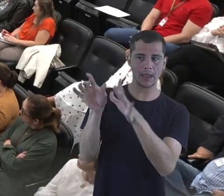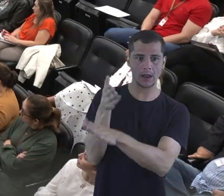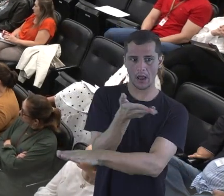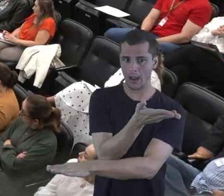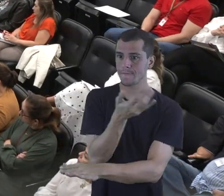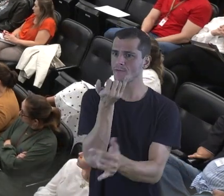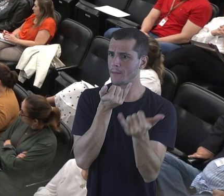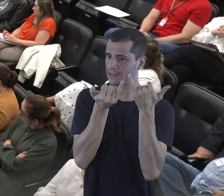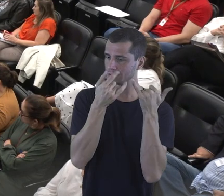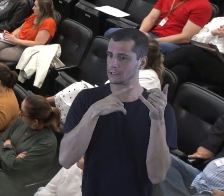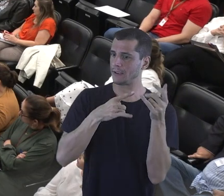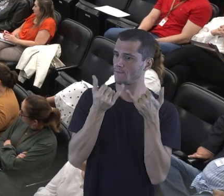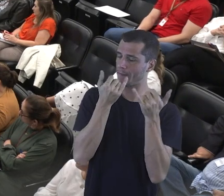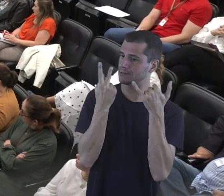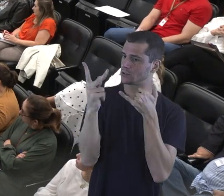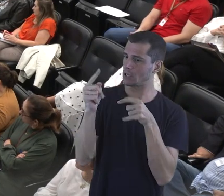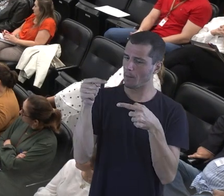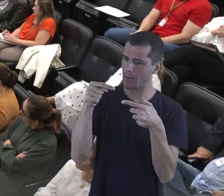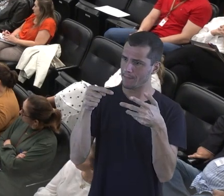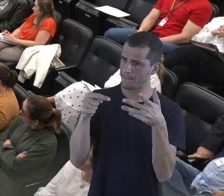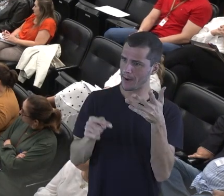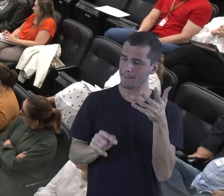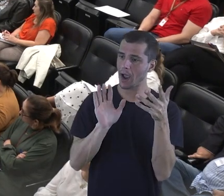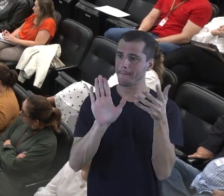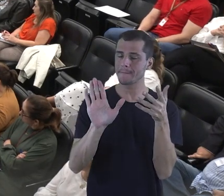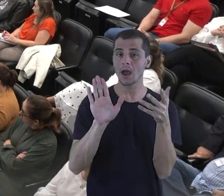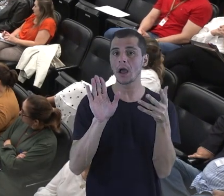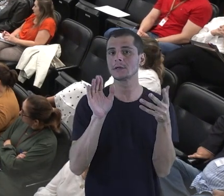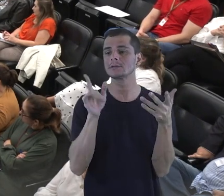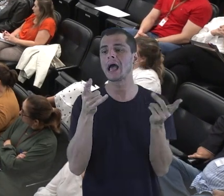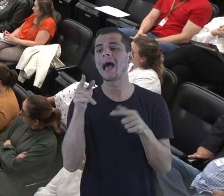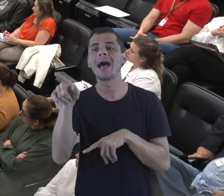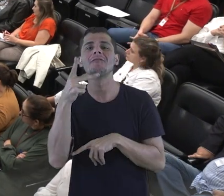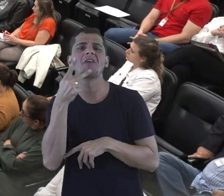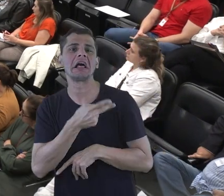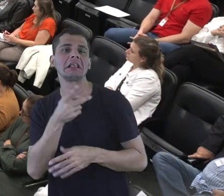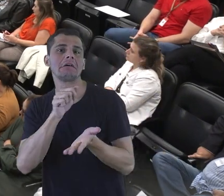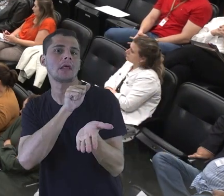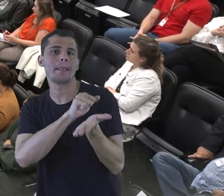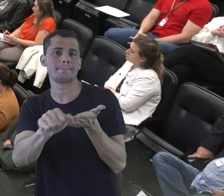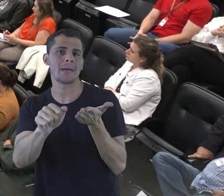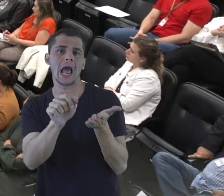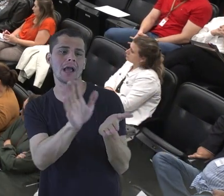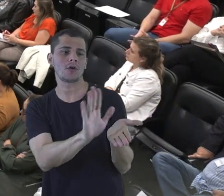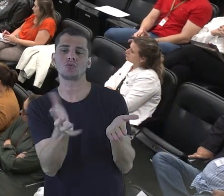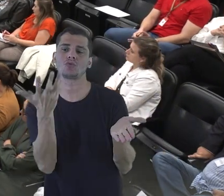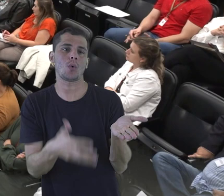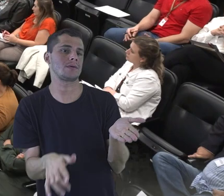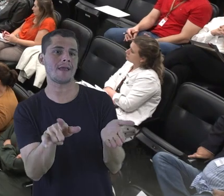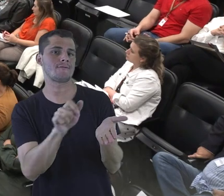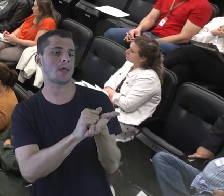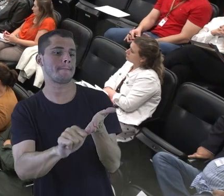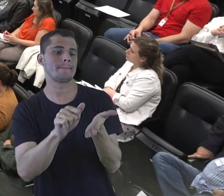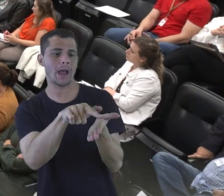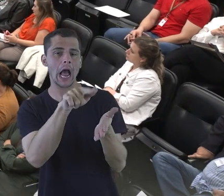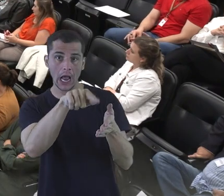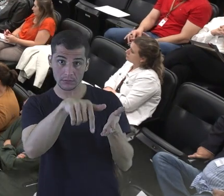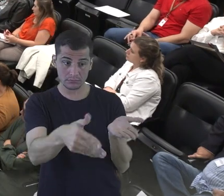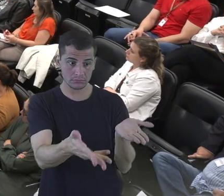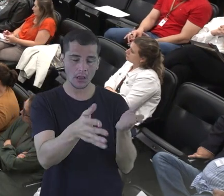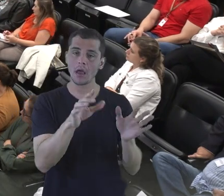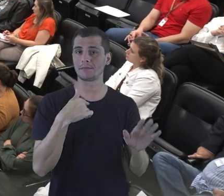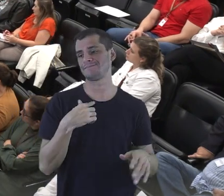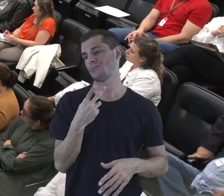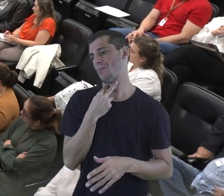fins de registro eu tenho isso isso isso isso teu eu quero eliminar não quero que você tenha isso não eu vou eliminar isso e aquilo lá eu não